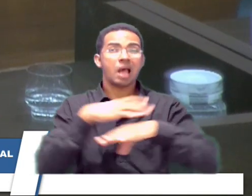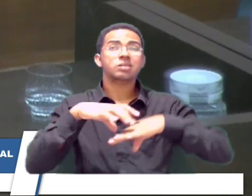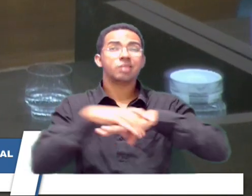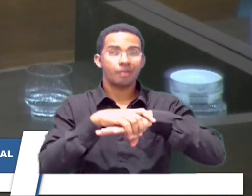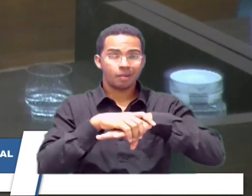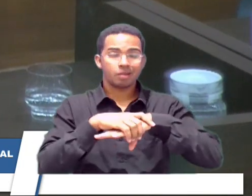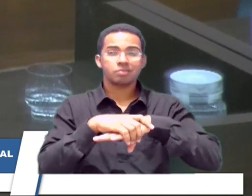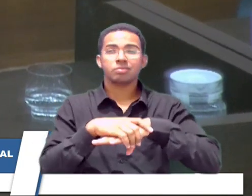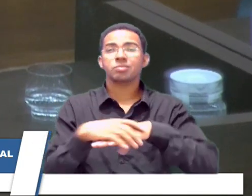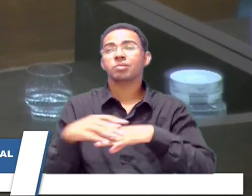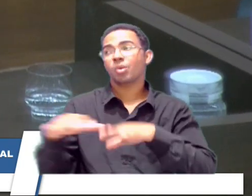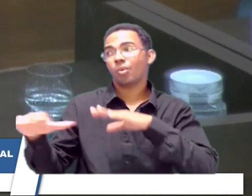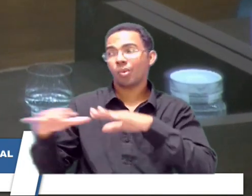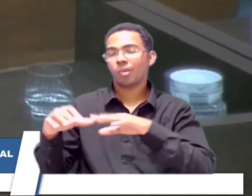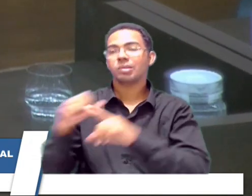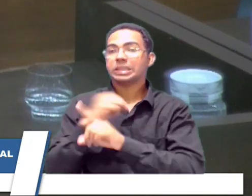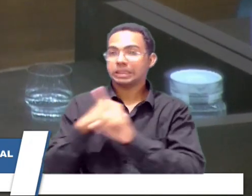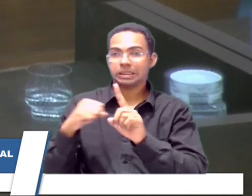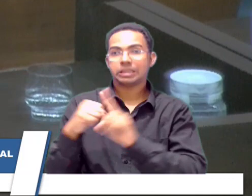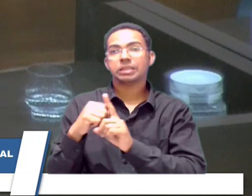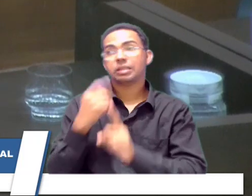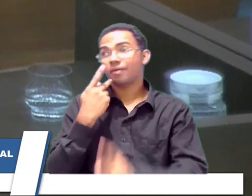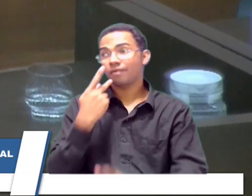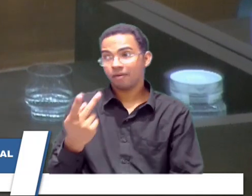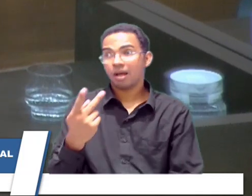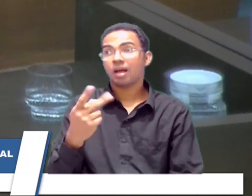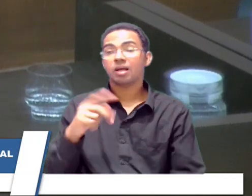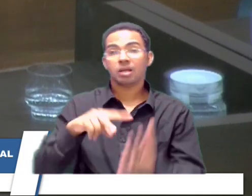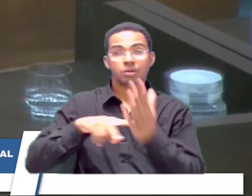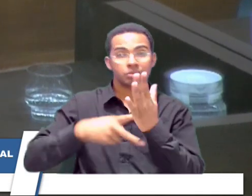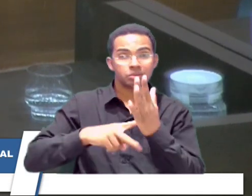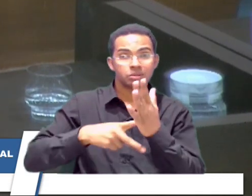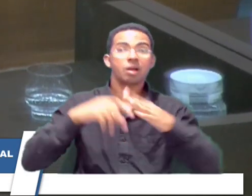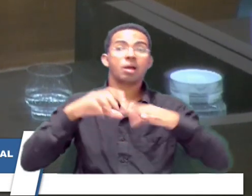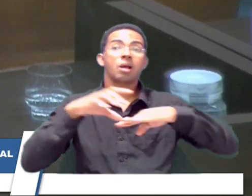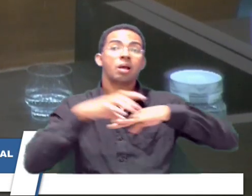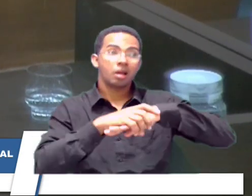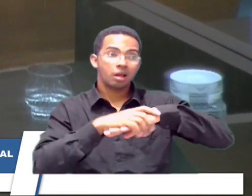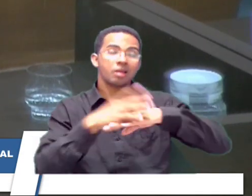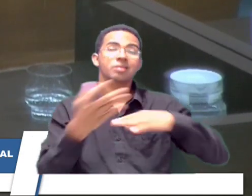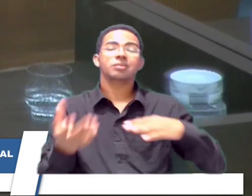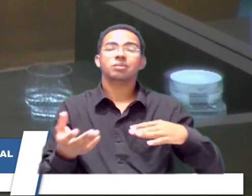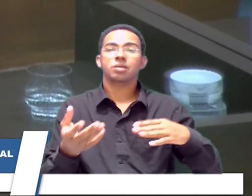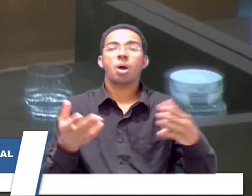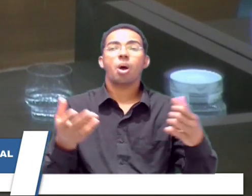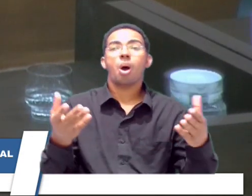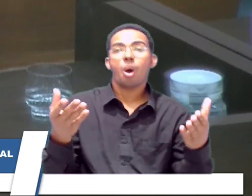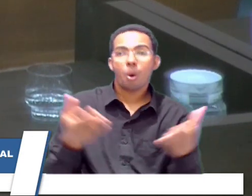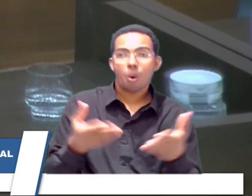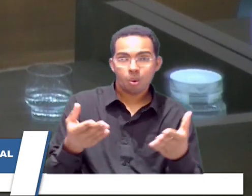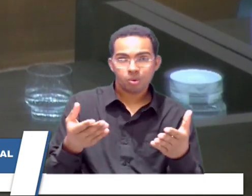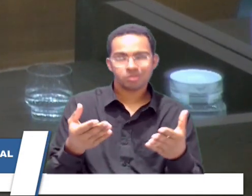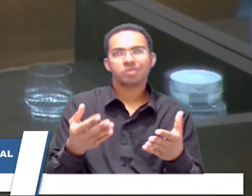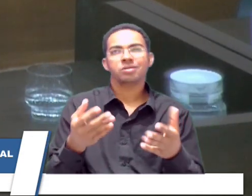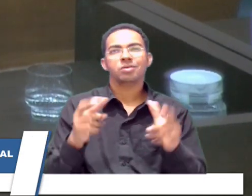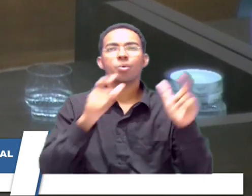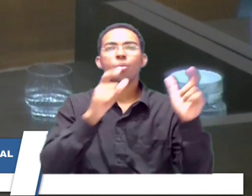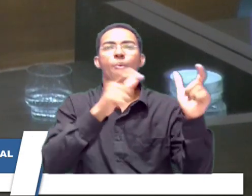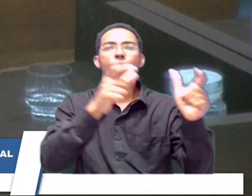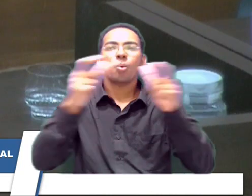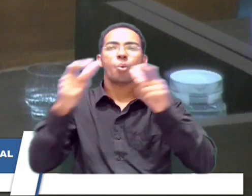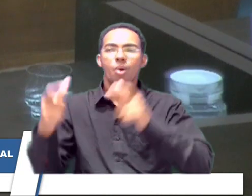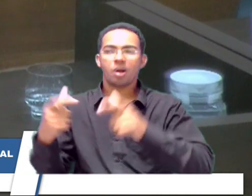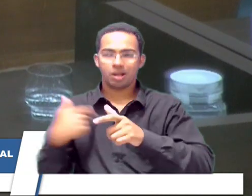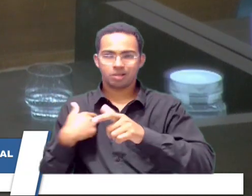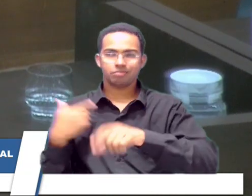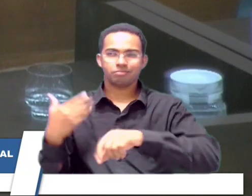do movimento social, falava, é do sindicato dos sapateiros, né? Hoje, em muitos lugares que eu vou,